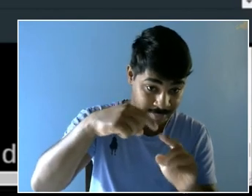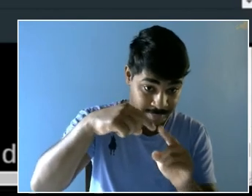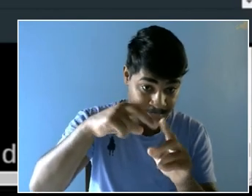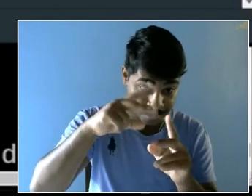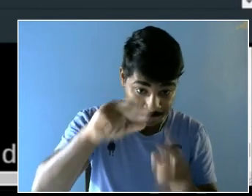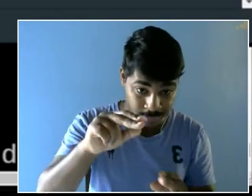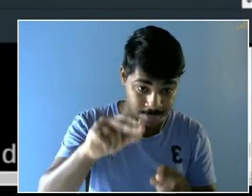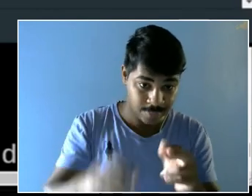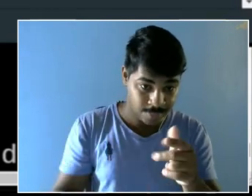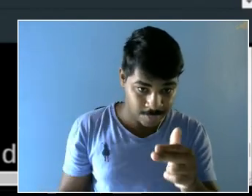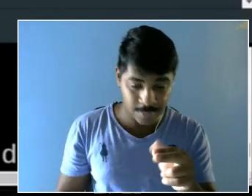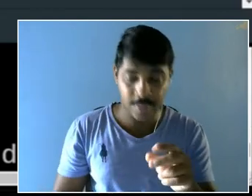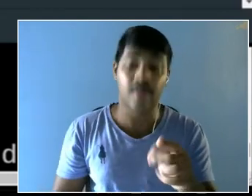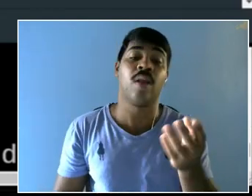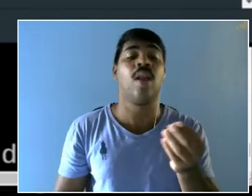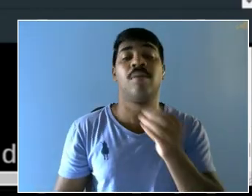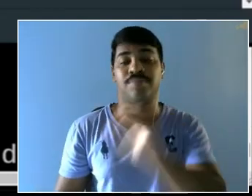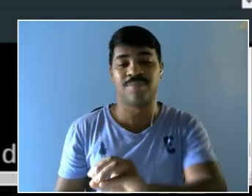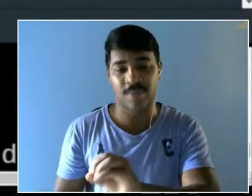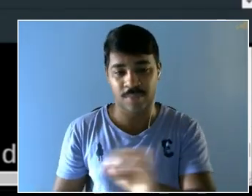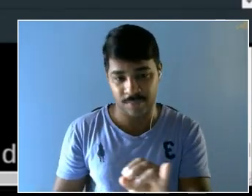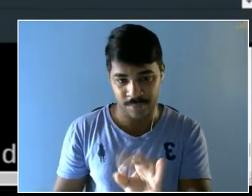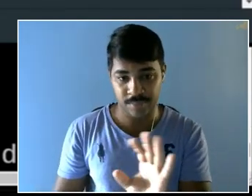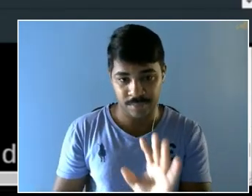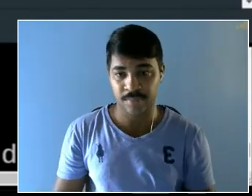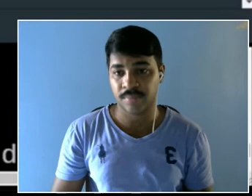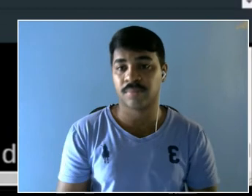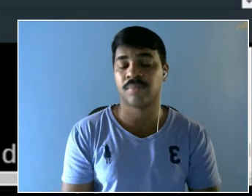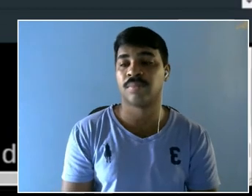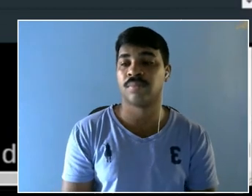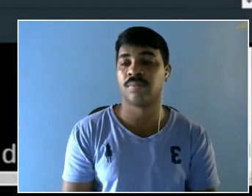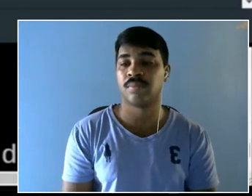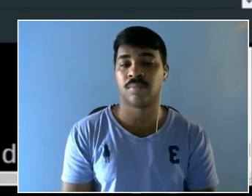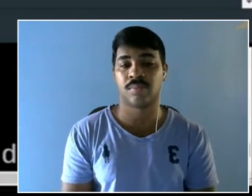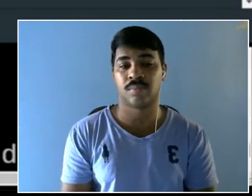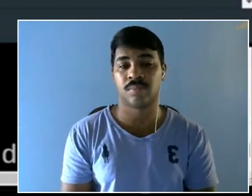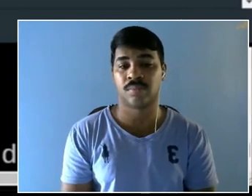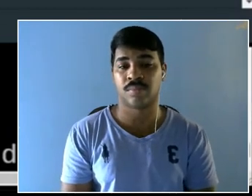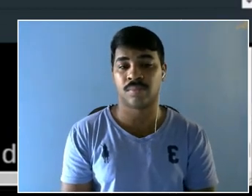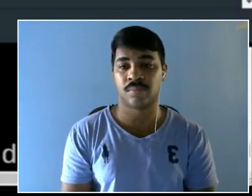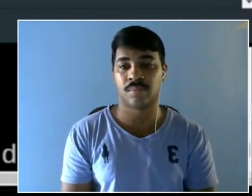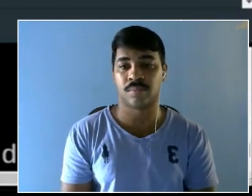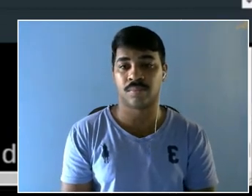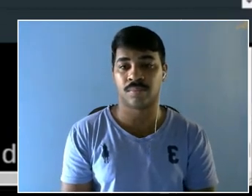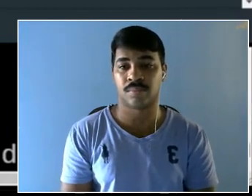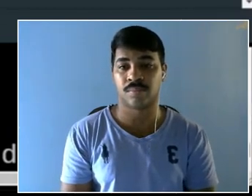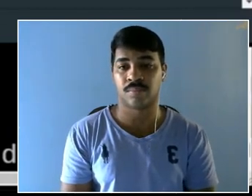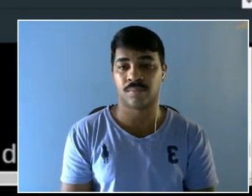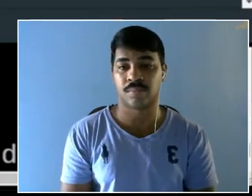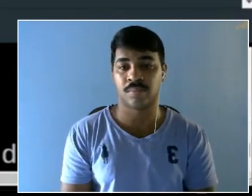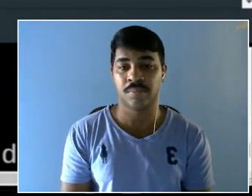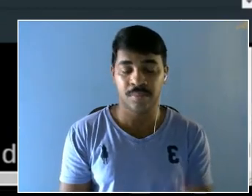basicamente isso. Ele é uma maneira de você dar um valor verdadeiro ou falso utilizando o valor de uma variável. É para isso que servem esses